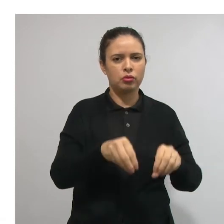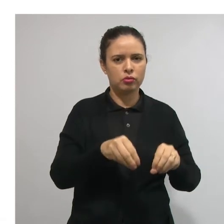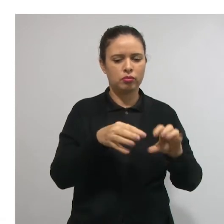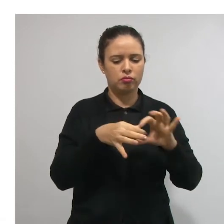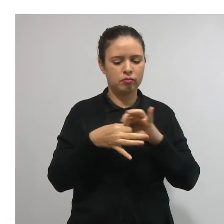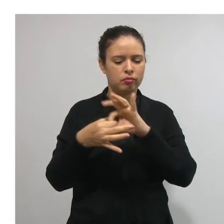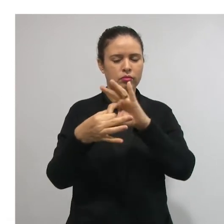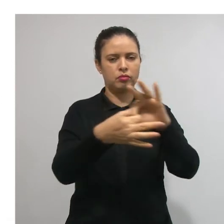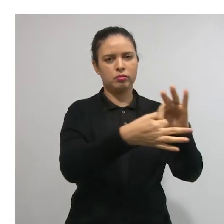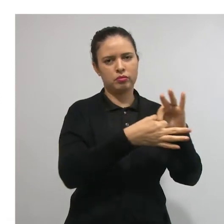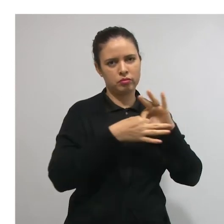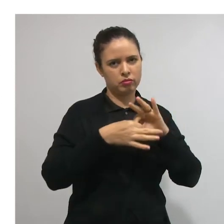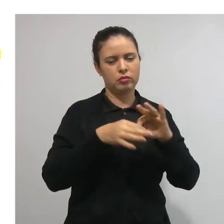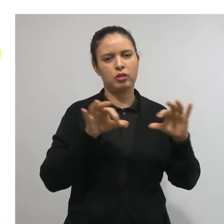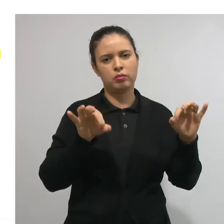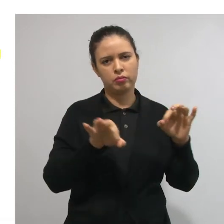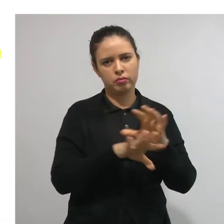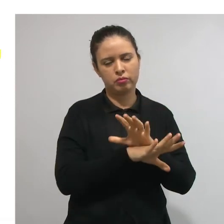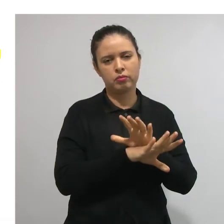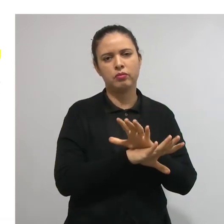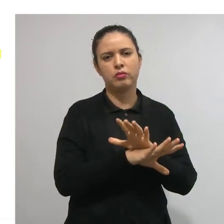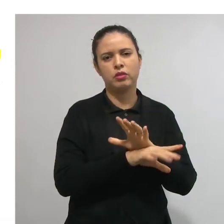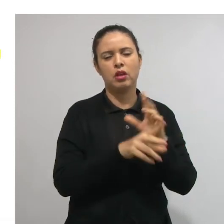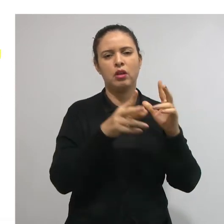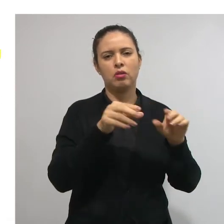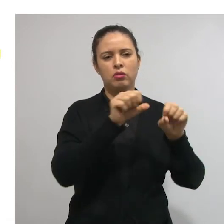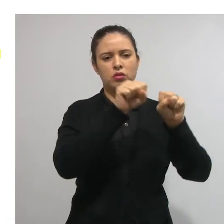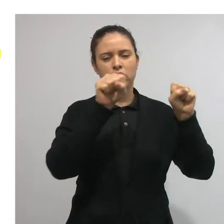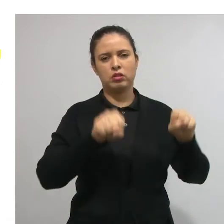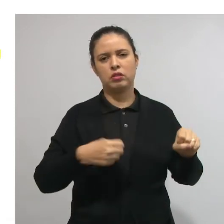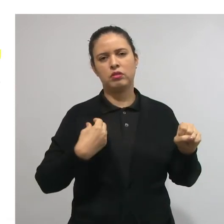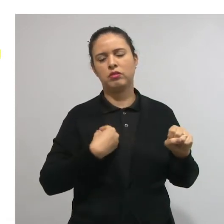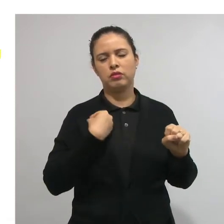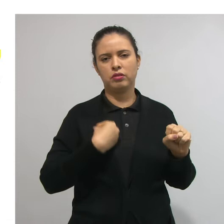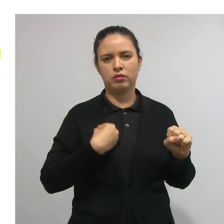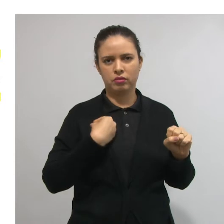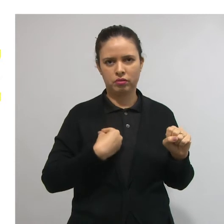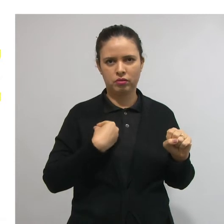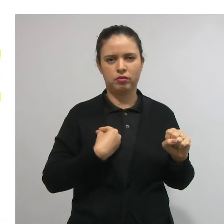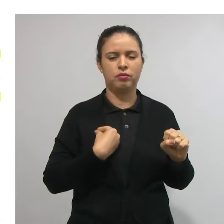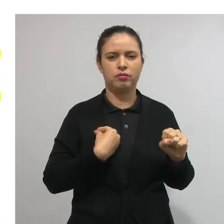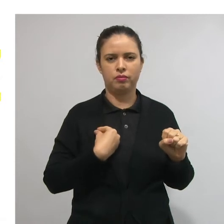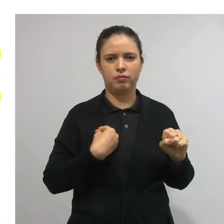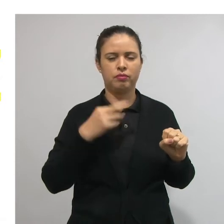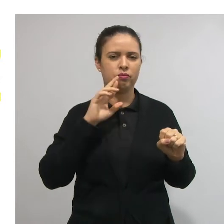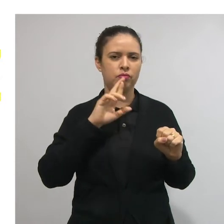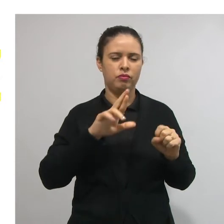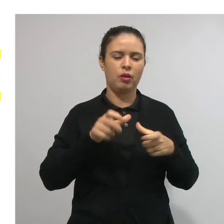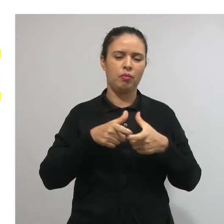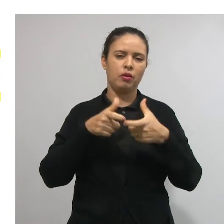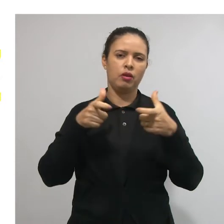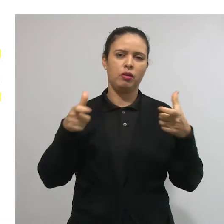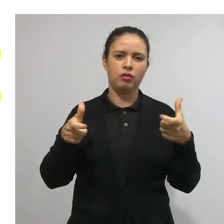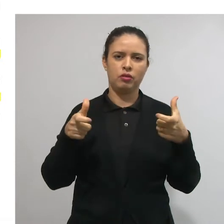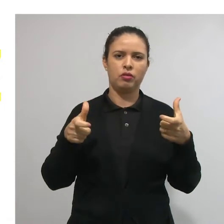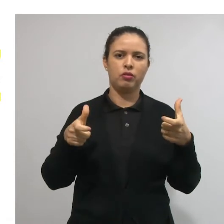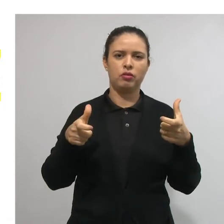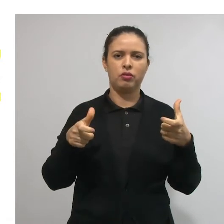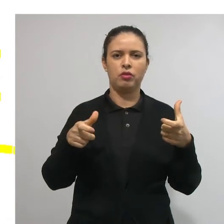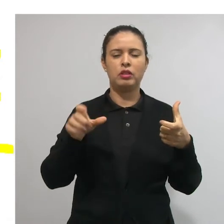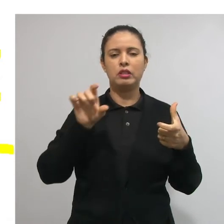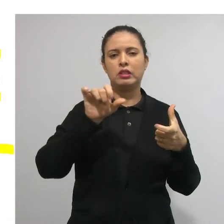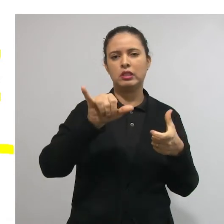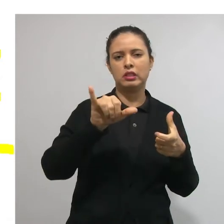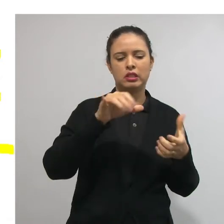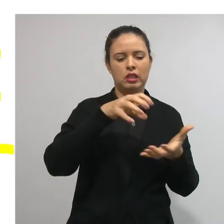um dos elementos componentes se comporta como um sistema cujo resultado é maior do que o resultado que as unidades poderiam ter